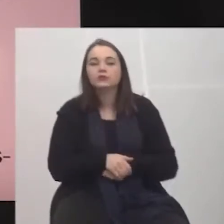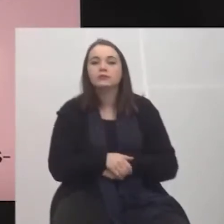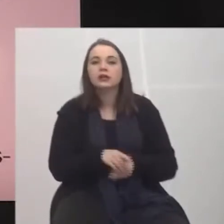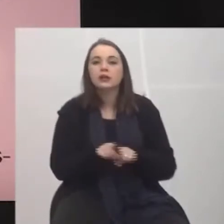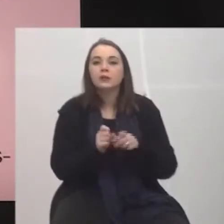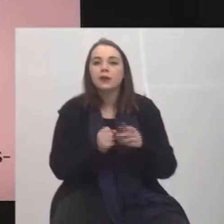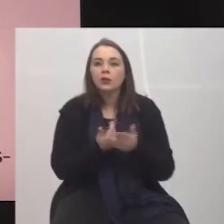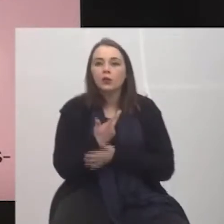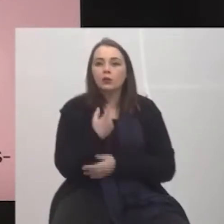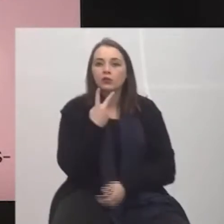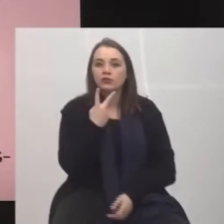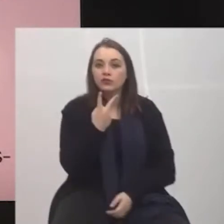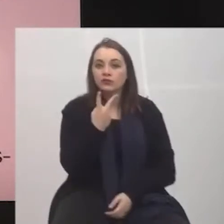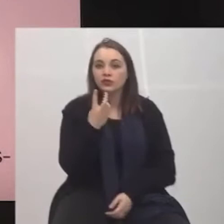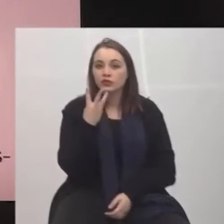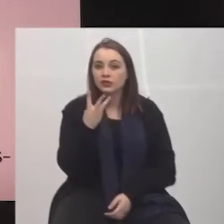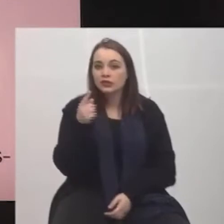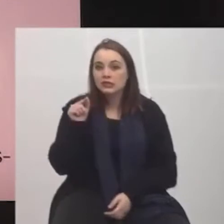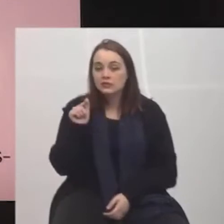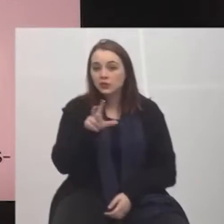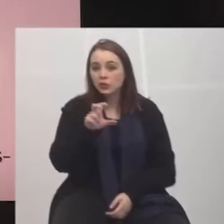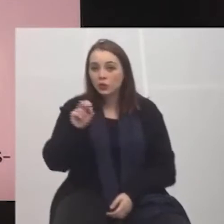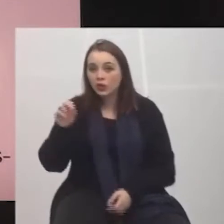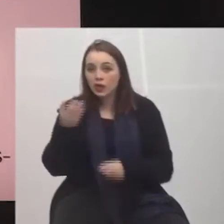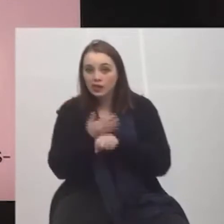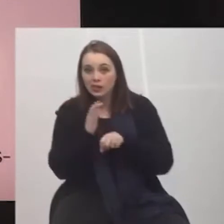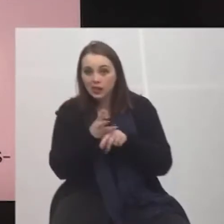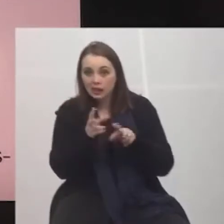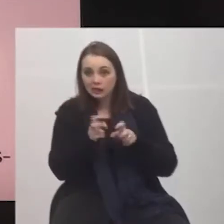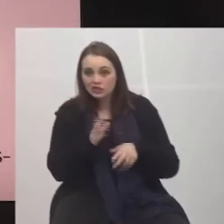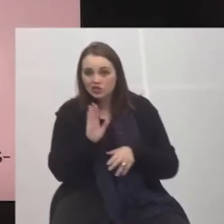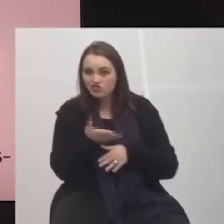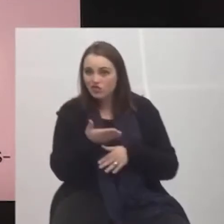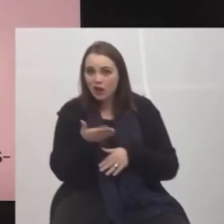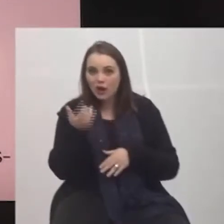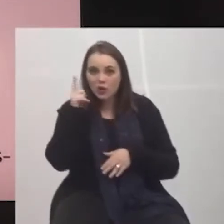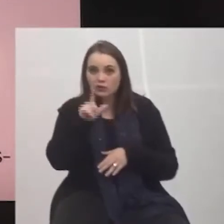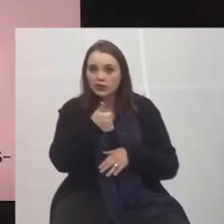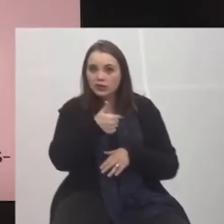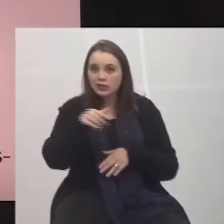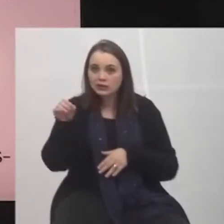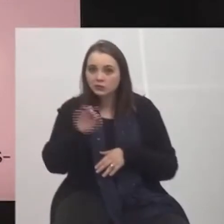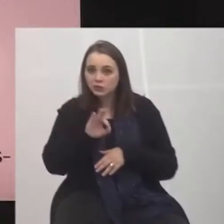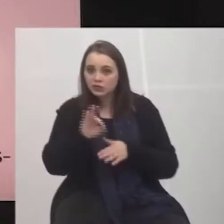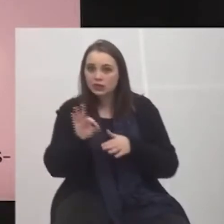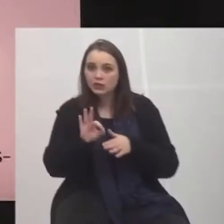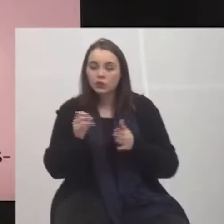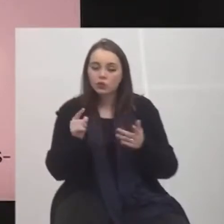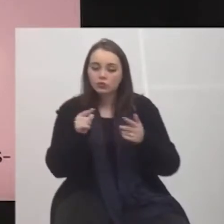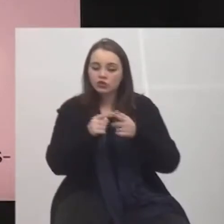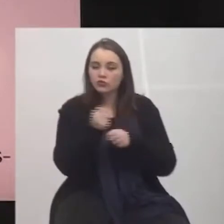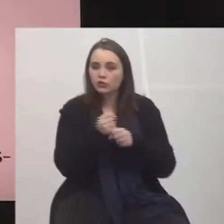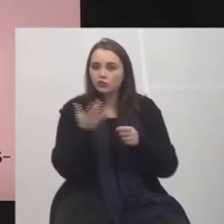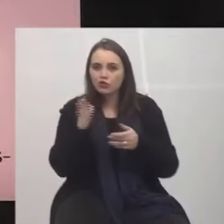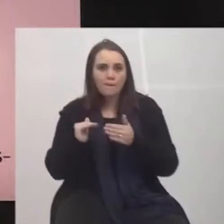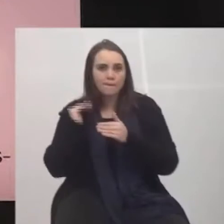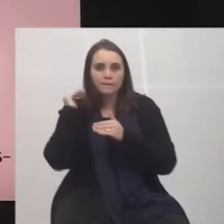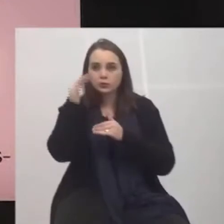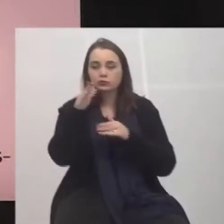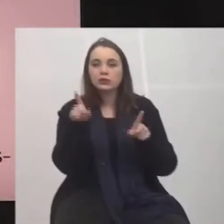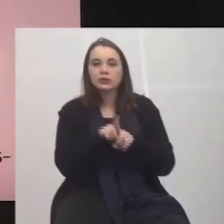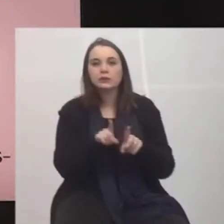aquisição de 23.500 testes, isso já supera 100% da meta para o ano. O Hospital de